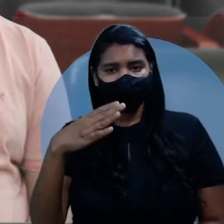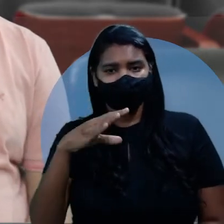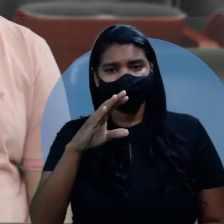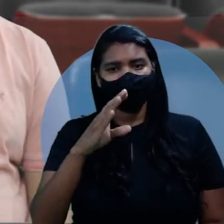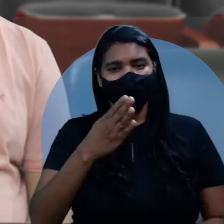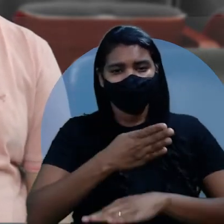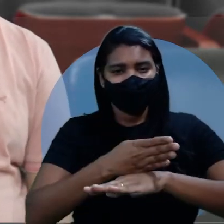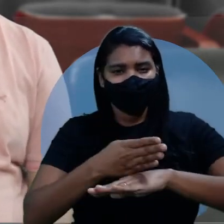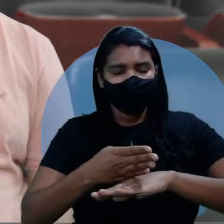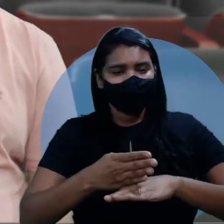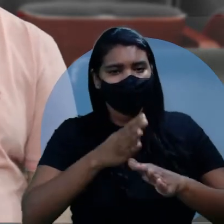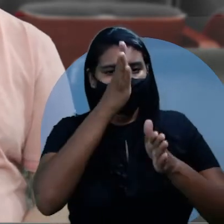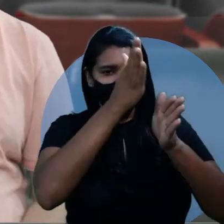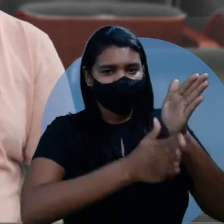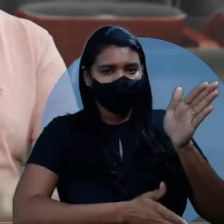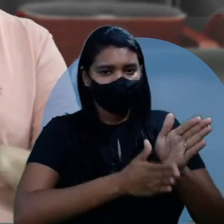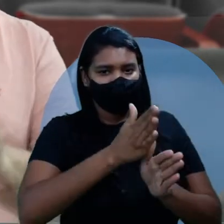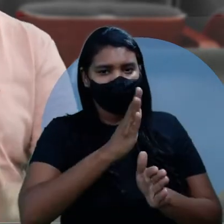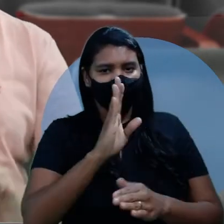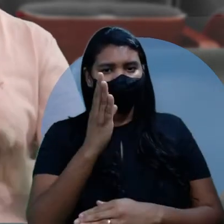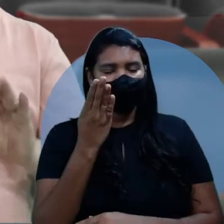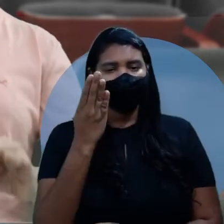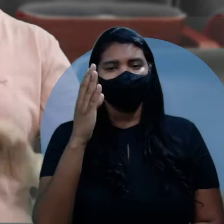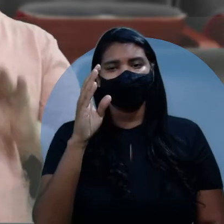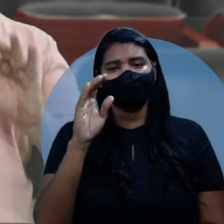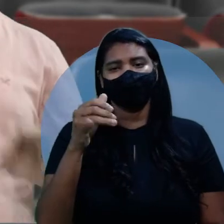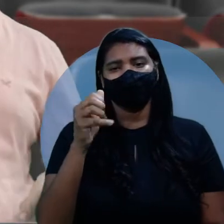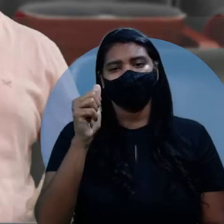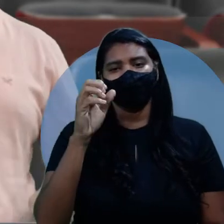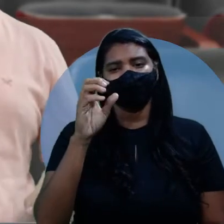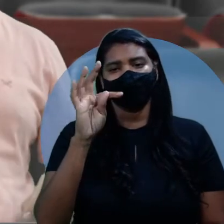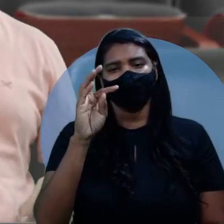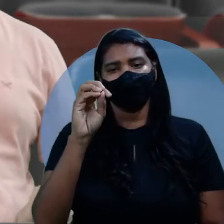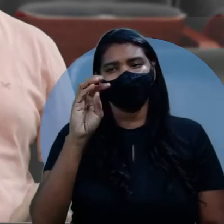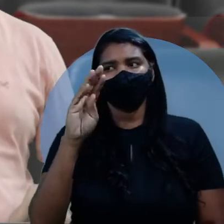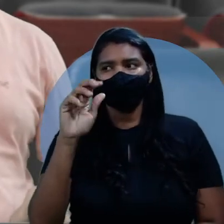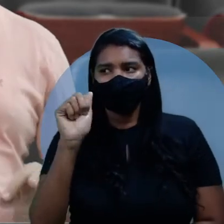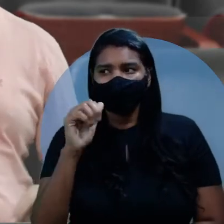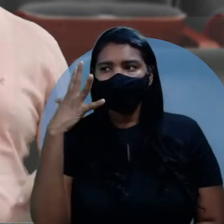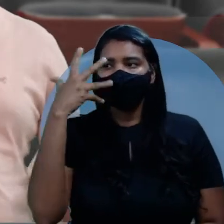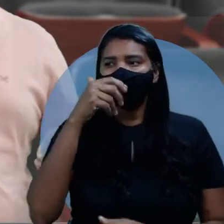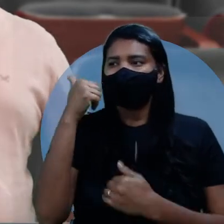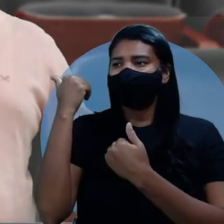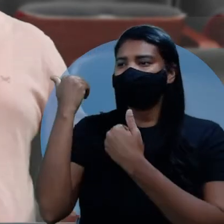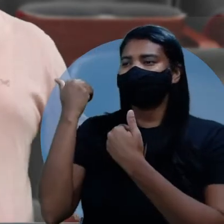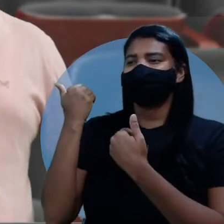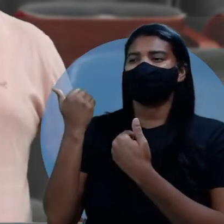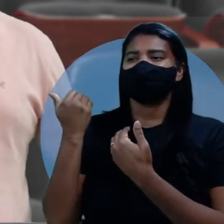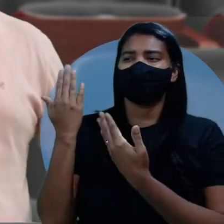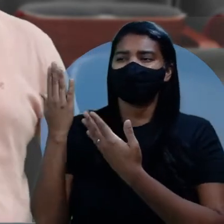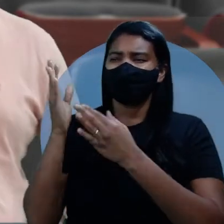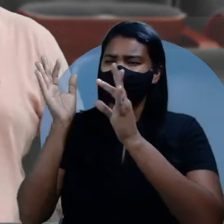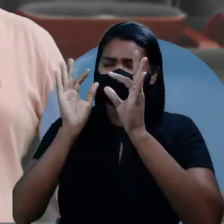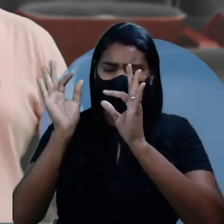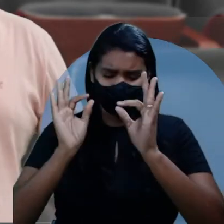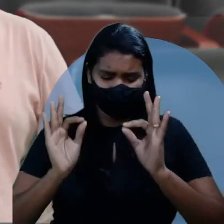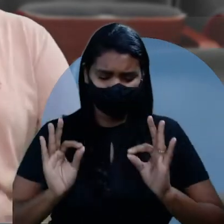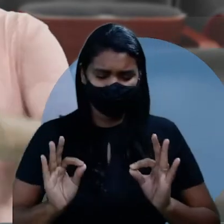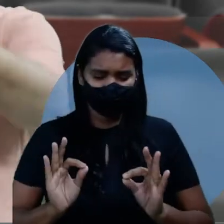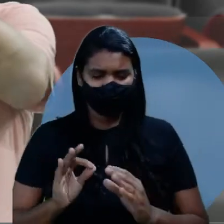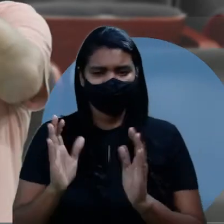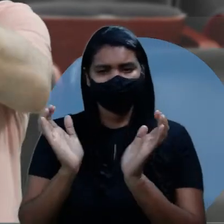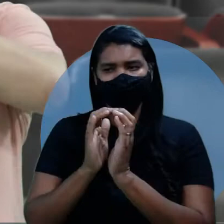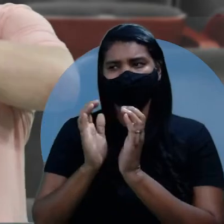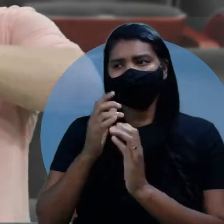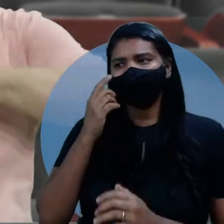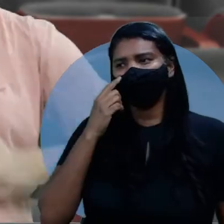jatobá e as luminárias são em bronze. Já veio realmente aquilo que eu falei. É muita finesse. É uma joia da arquitetura